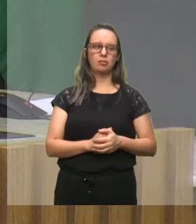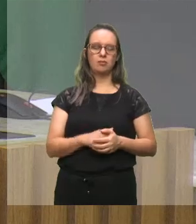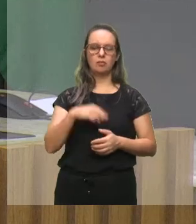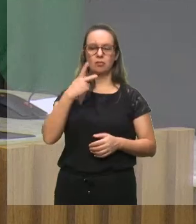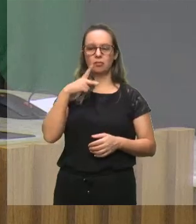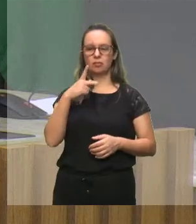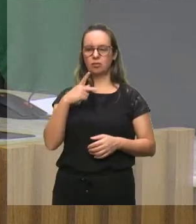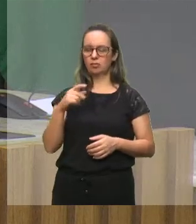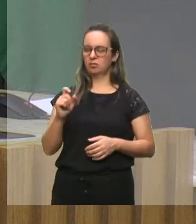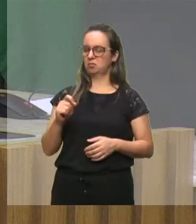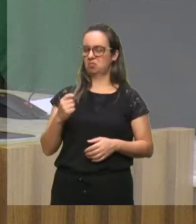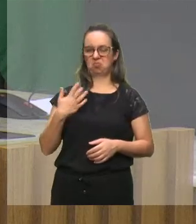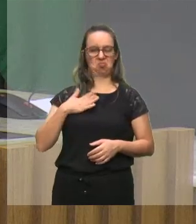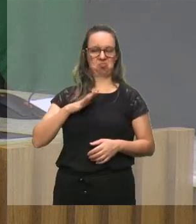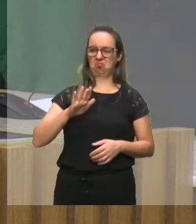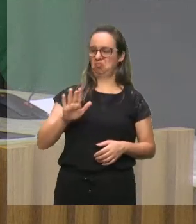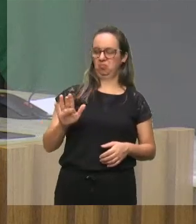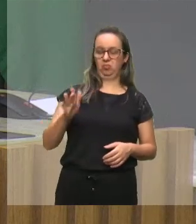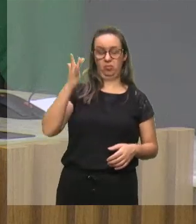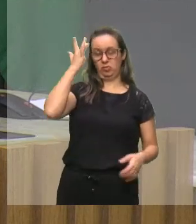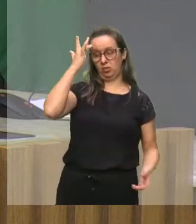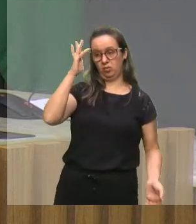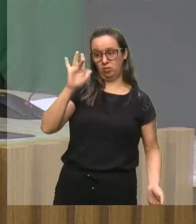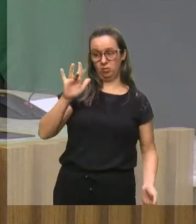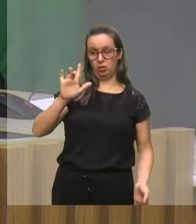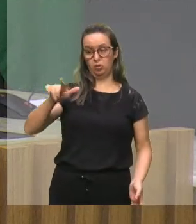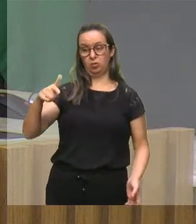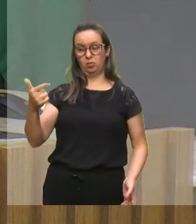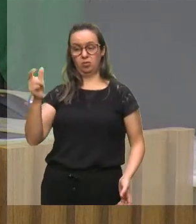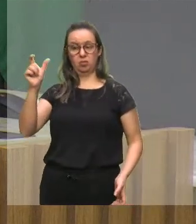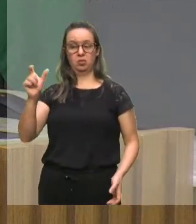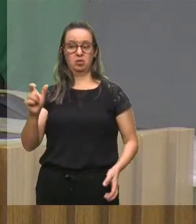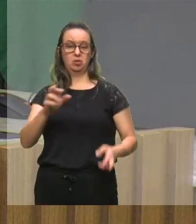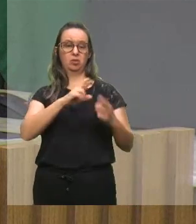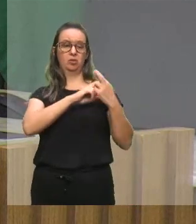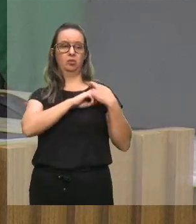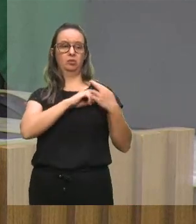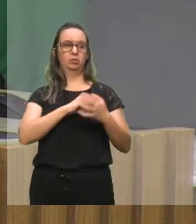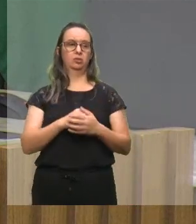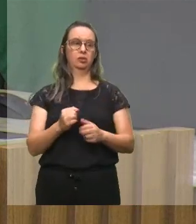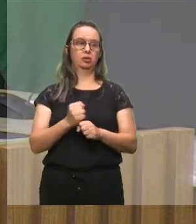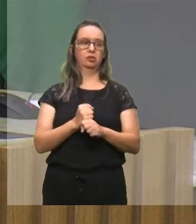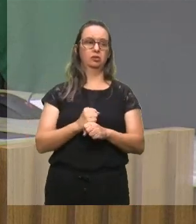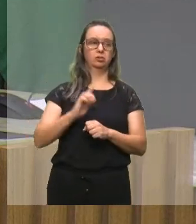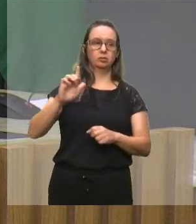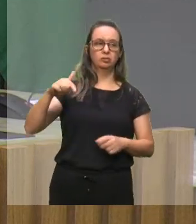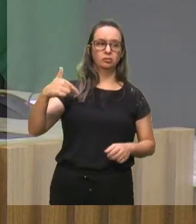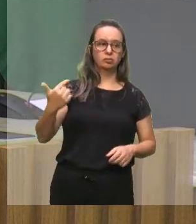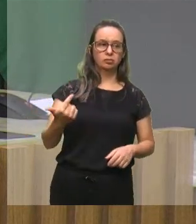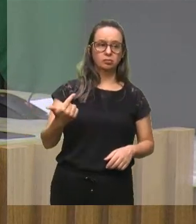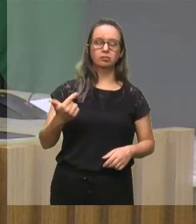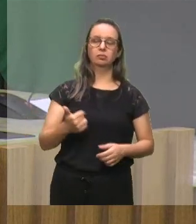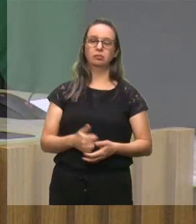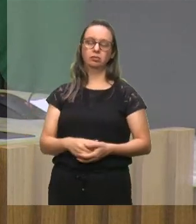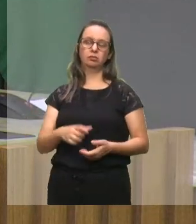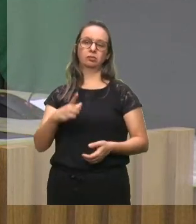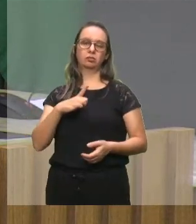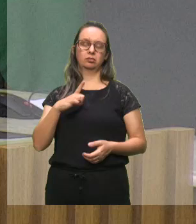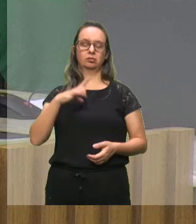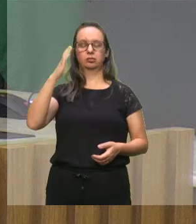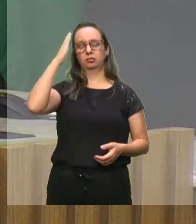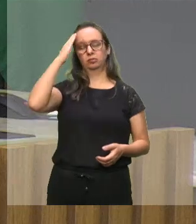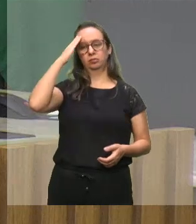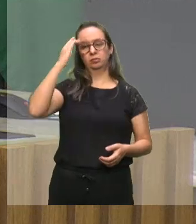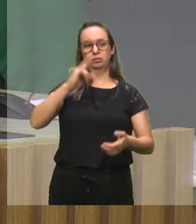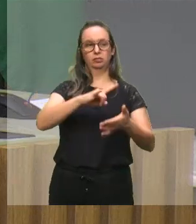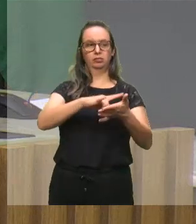financeiro, não era com ela, né? E então a gente espera que para o ano que vem vocês possam olhar com carinho a questão desses contratos junto